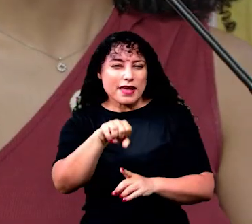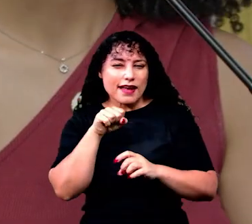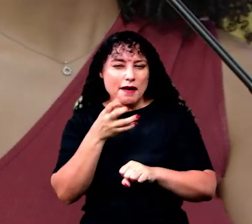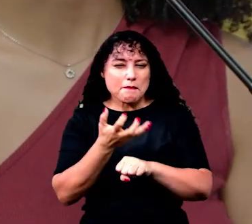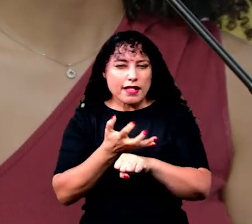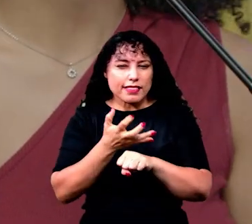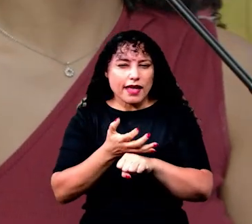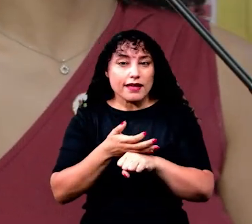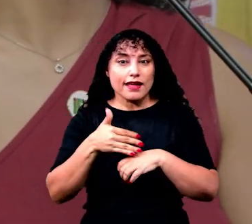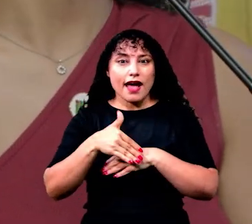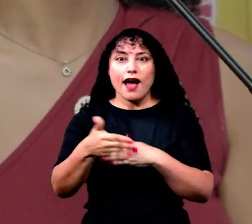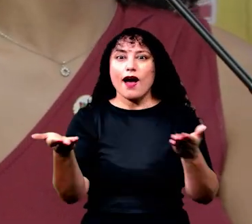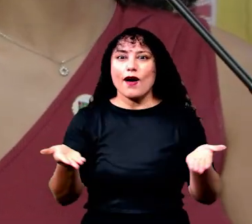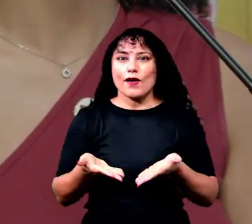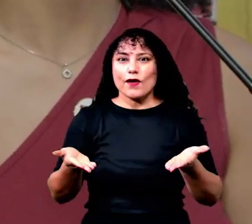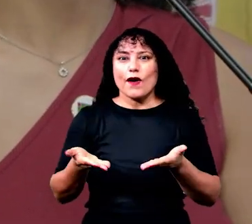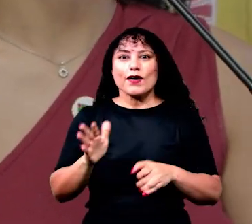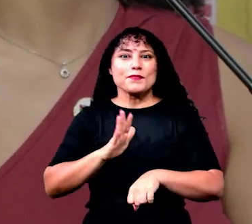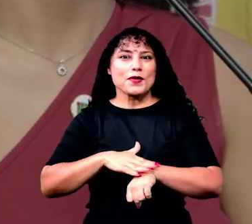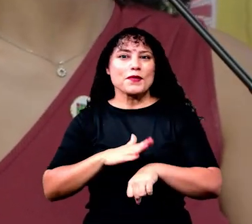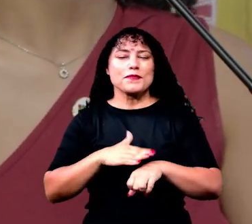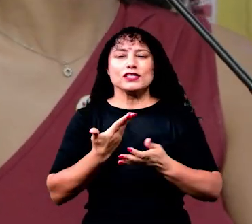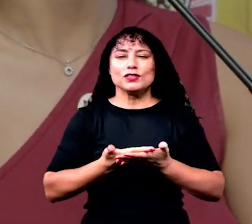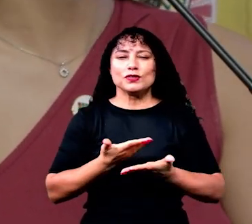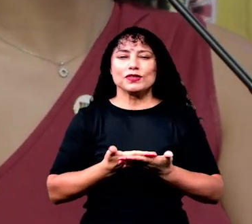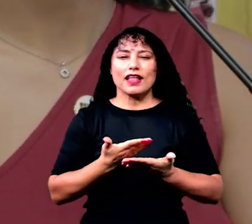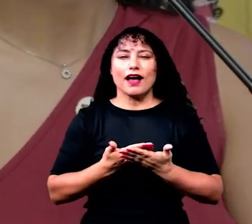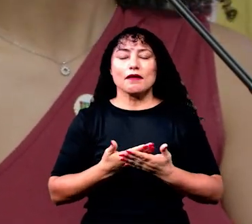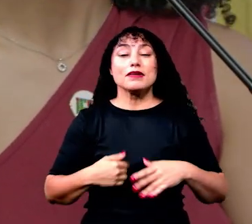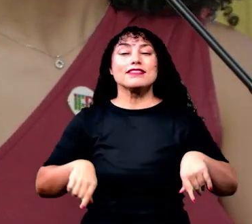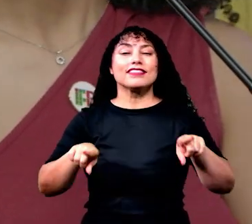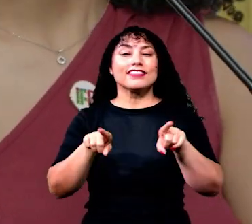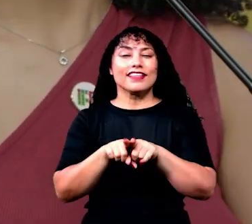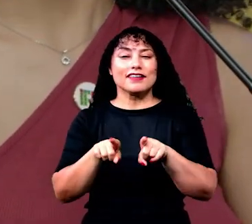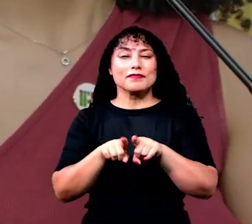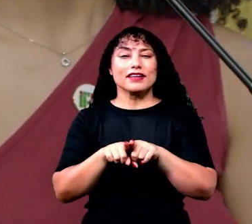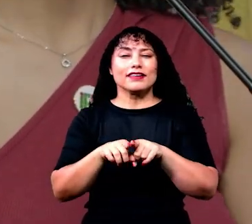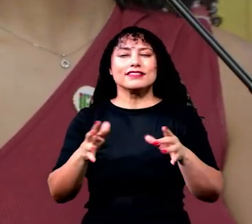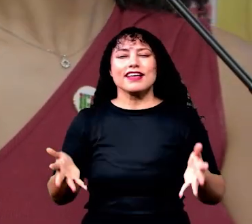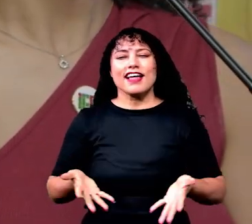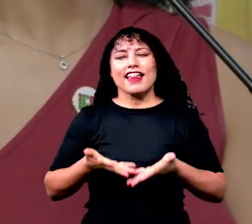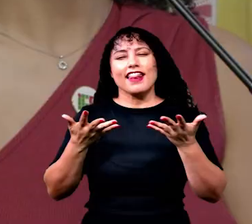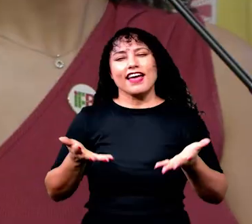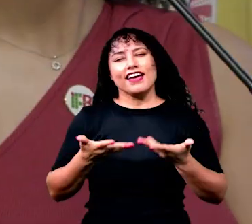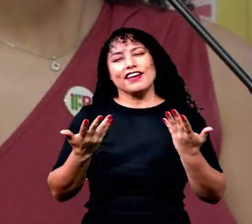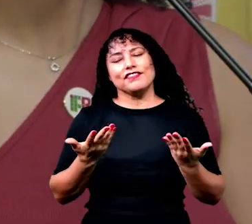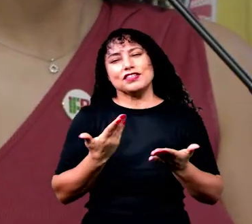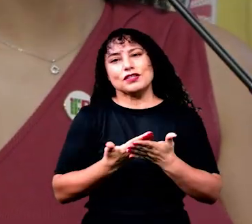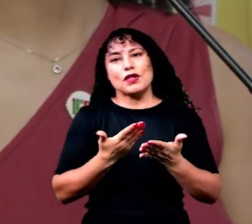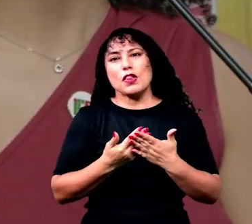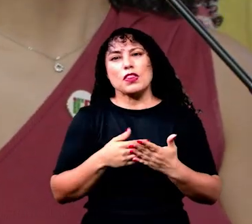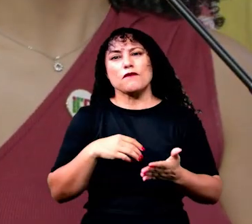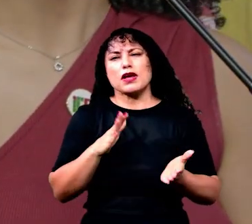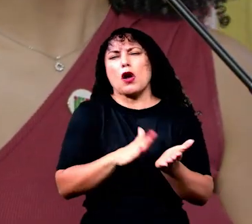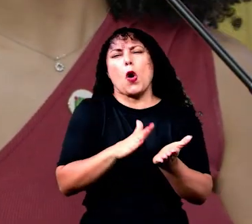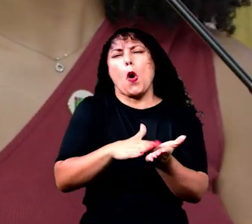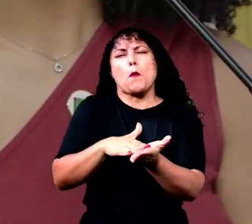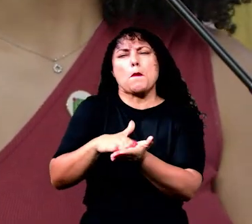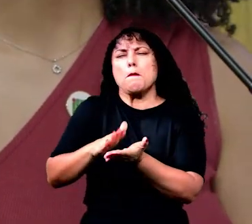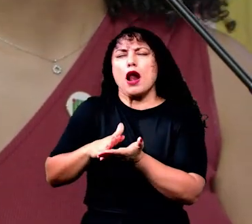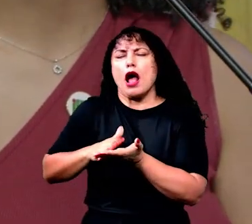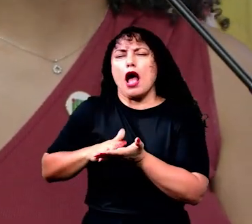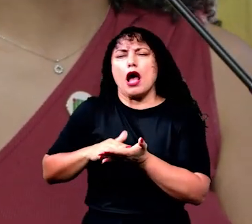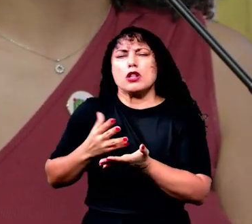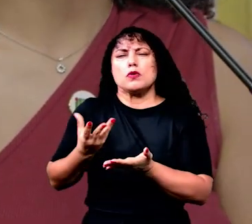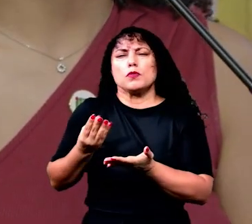tipo, pegar a matéria e falar, não, agora é o meu momento de estudar. Mas também ser leve quando estudar, não ficar se